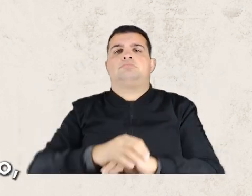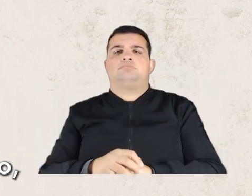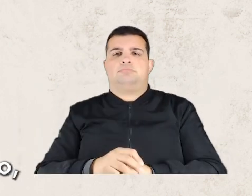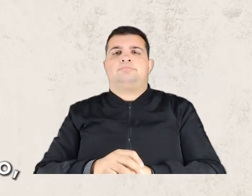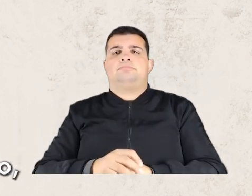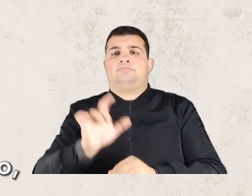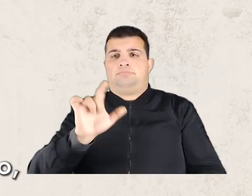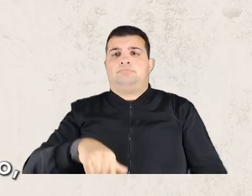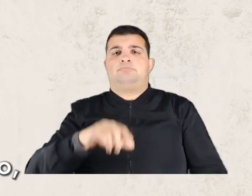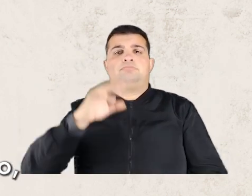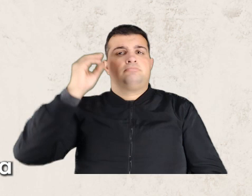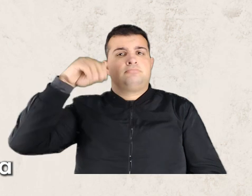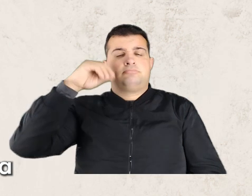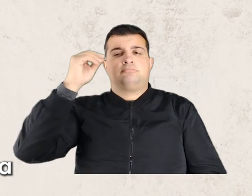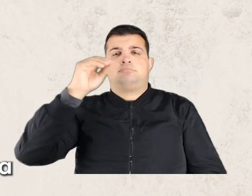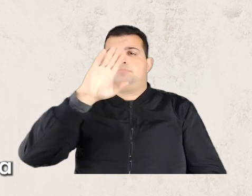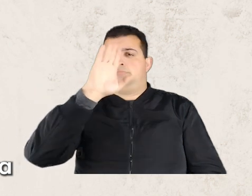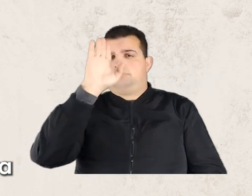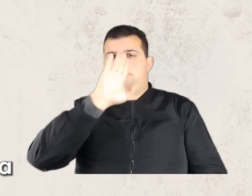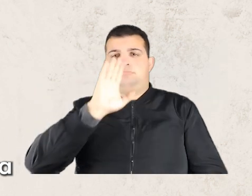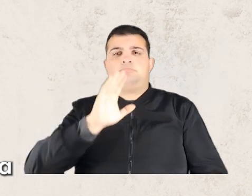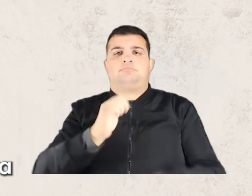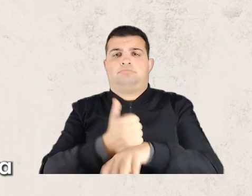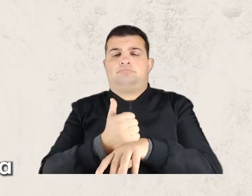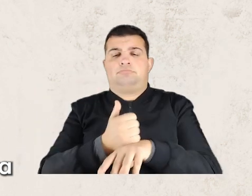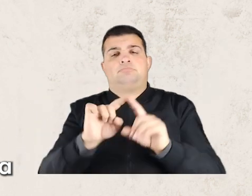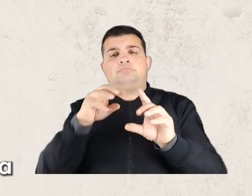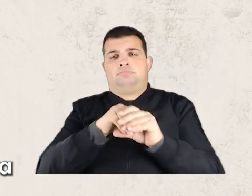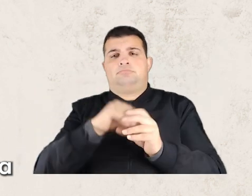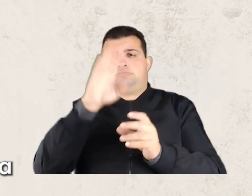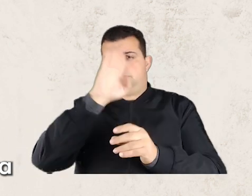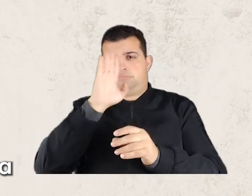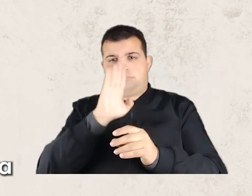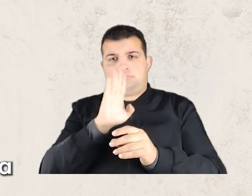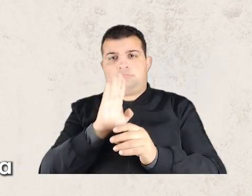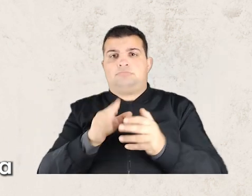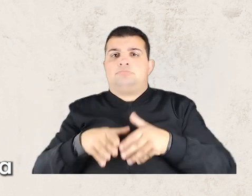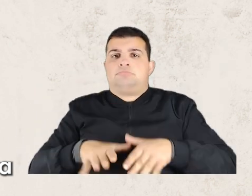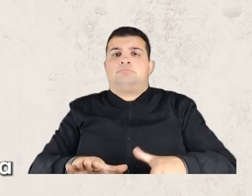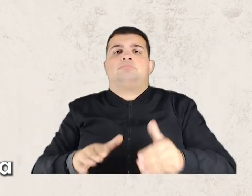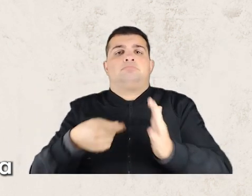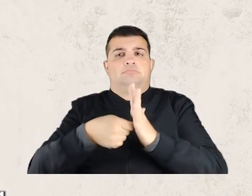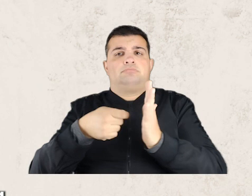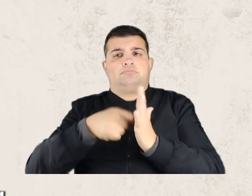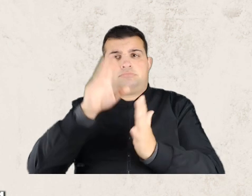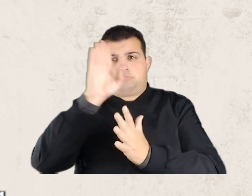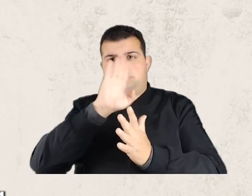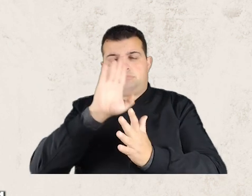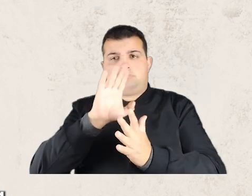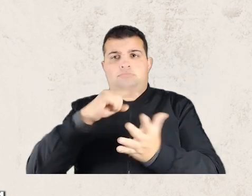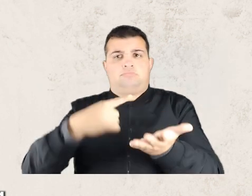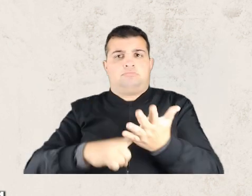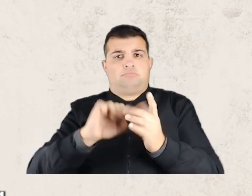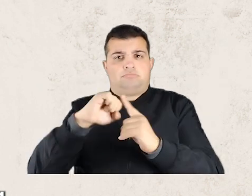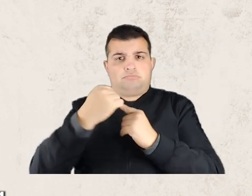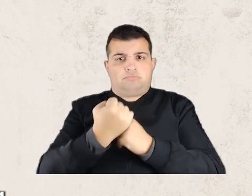a prática profissional deve pautar-se na compreensão da realidade brasileira e deve estar a serviço da sociedade. Ela é uma